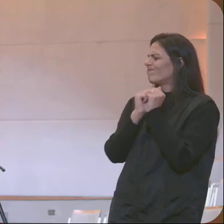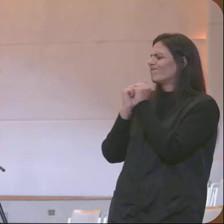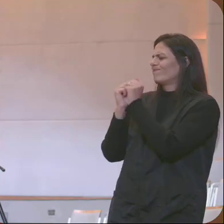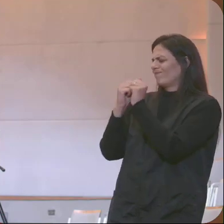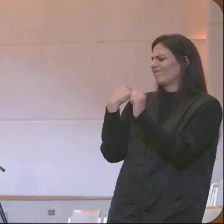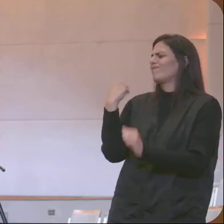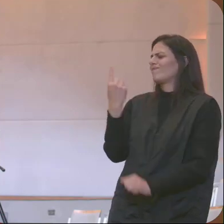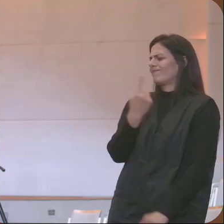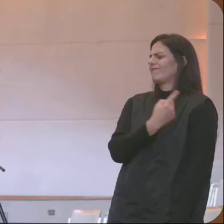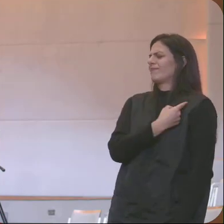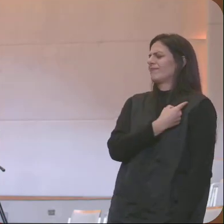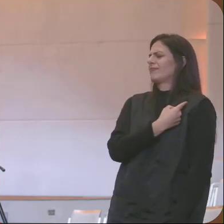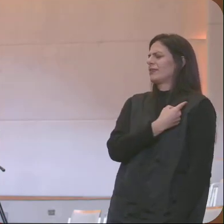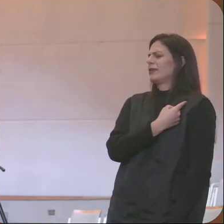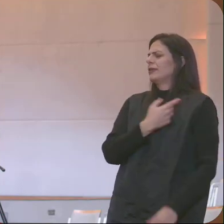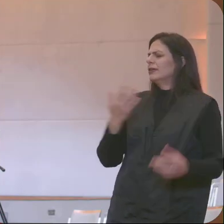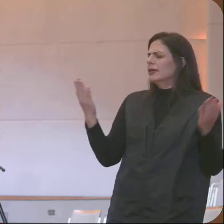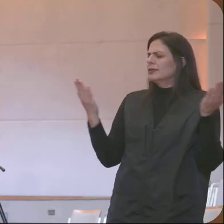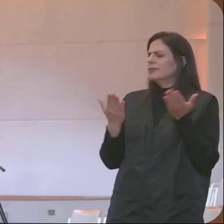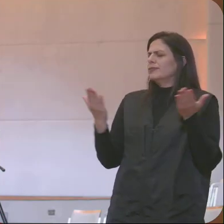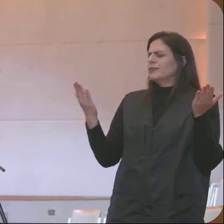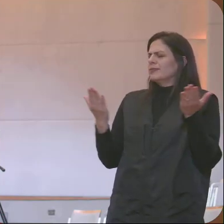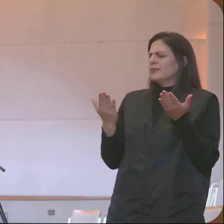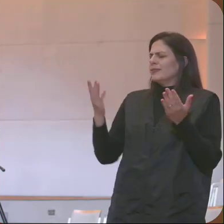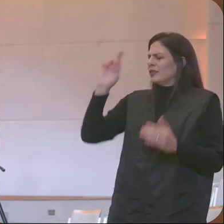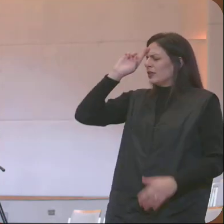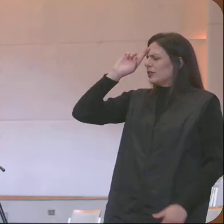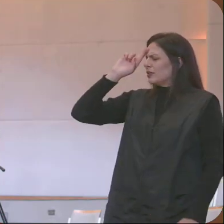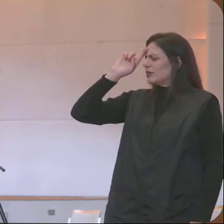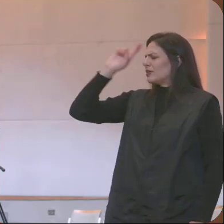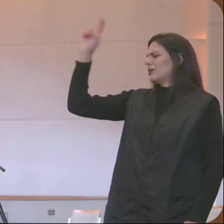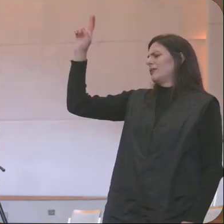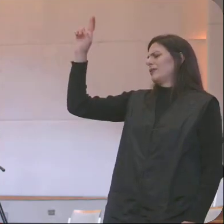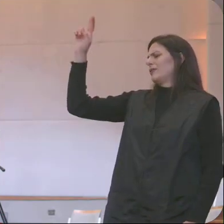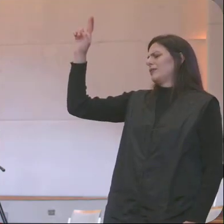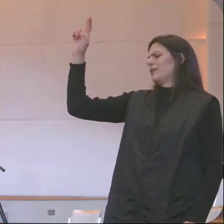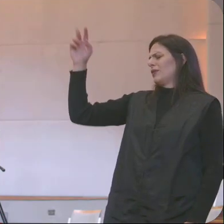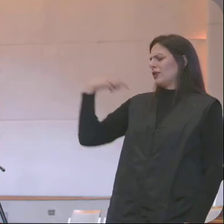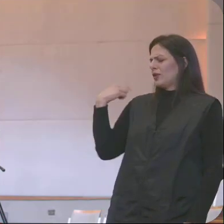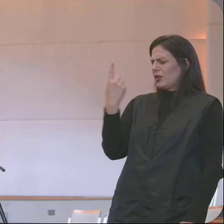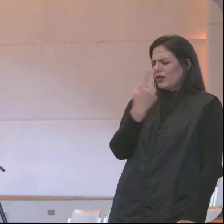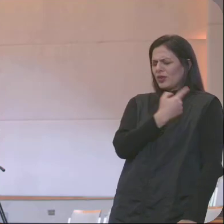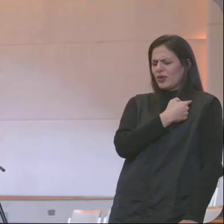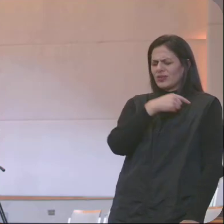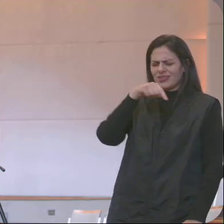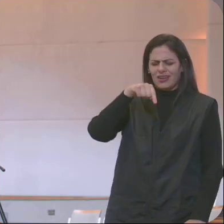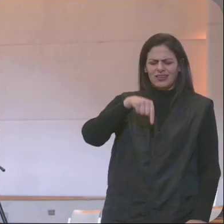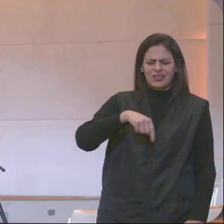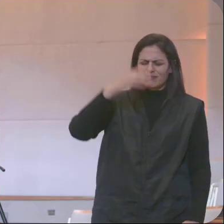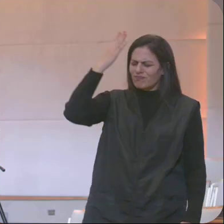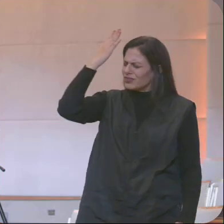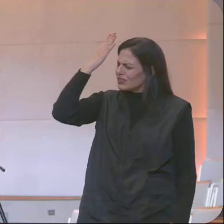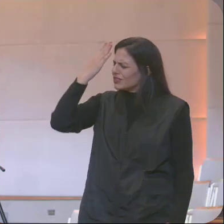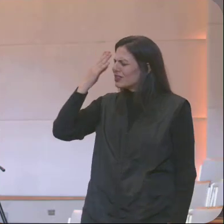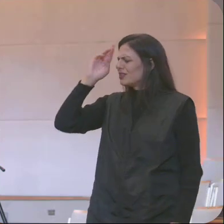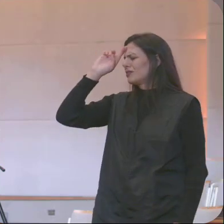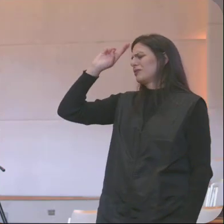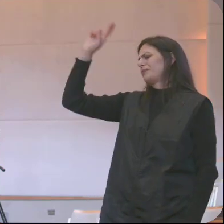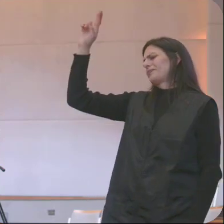E agora, Senhor, nós aqui de joelhos na tua presença, a tua igreja te busca,